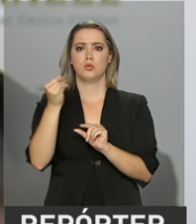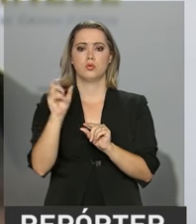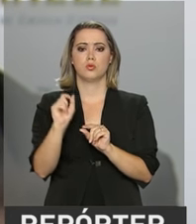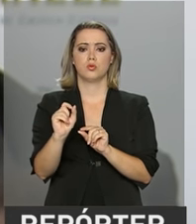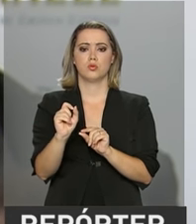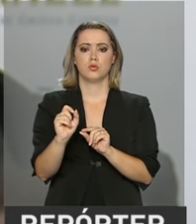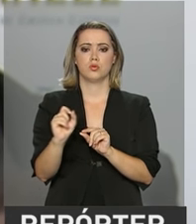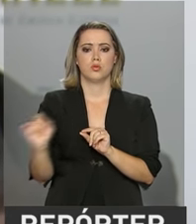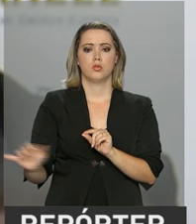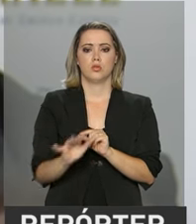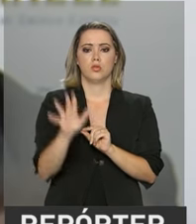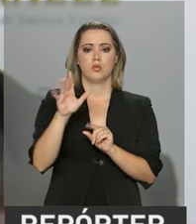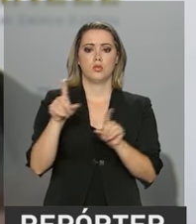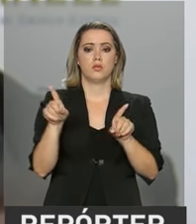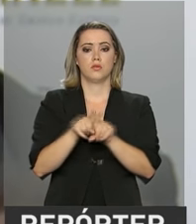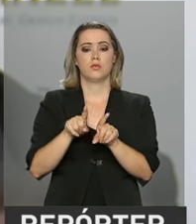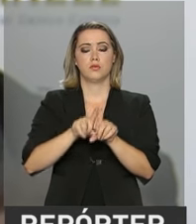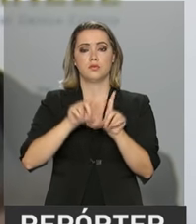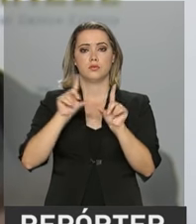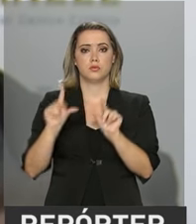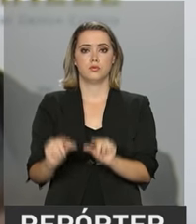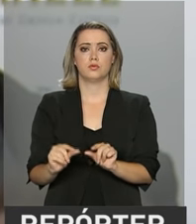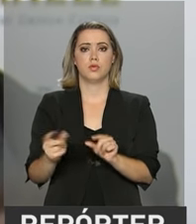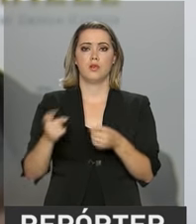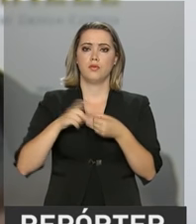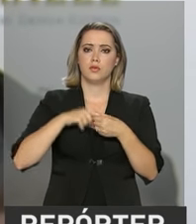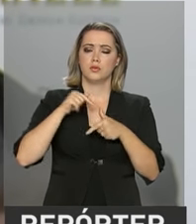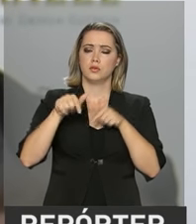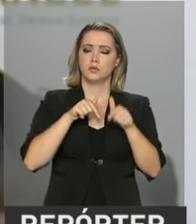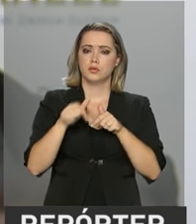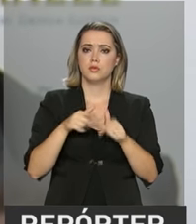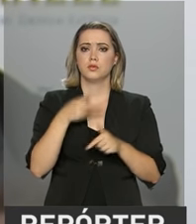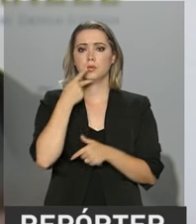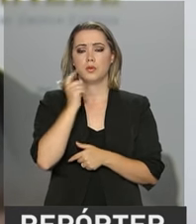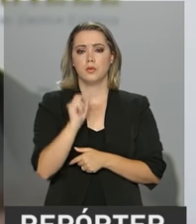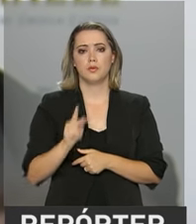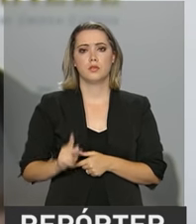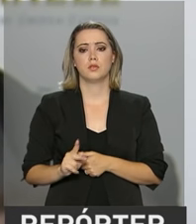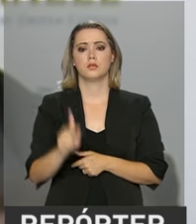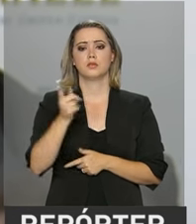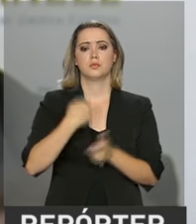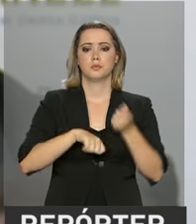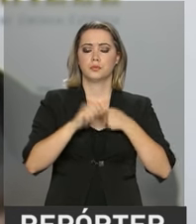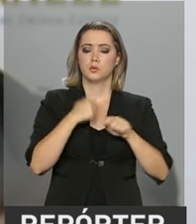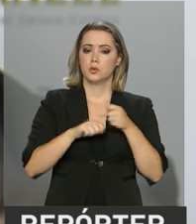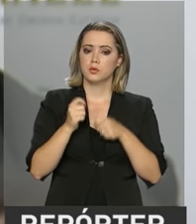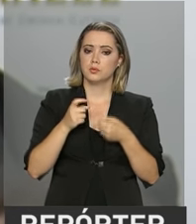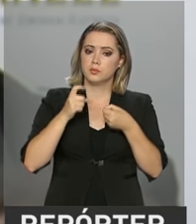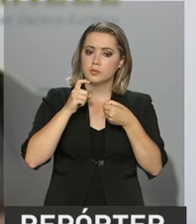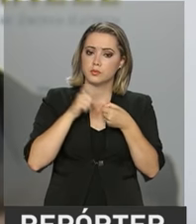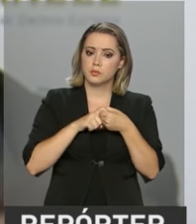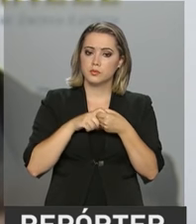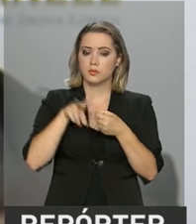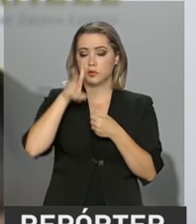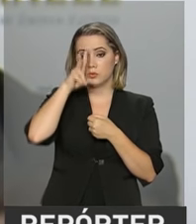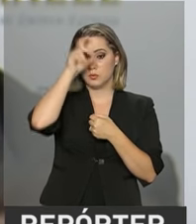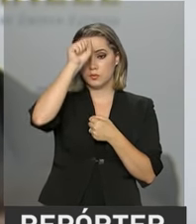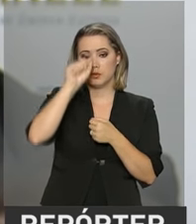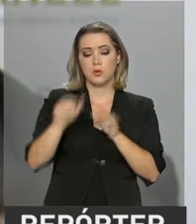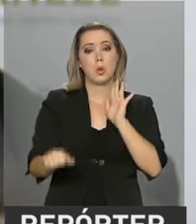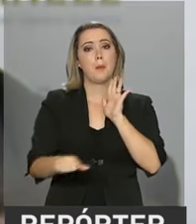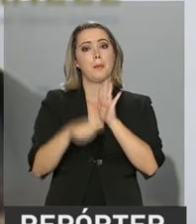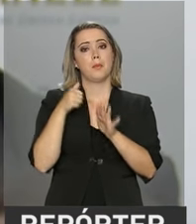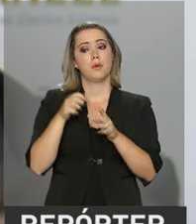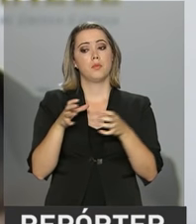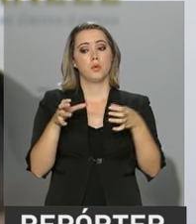da inflação pela volta dos empregos eu tenho dito de que a economia vai se recuperar mais fortemente primeiramente